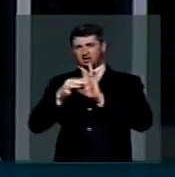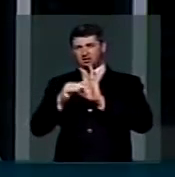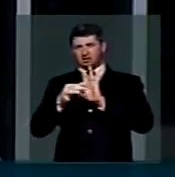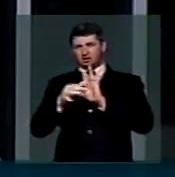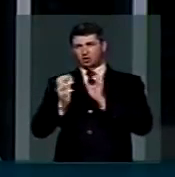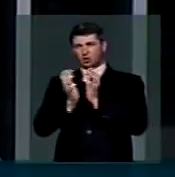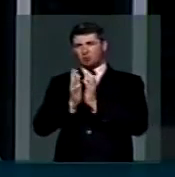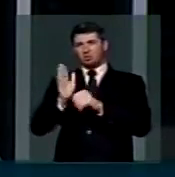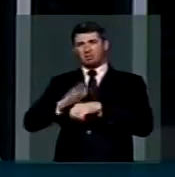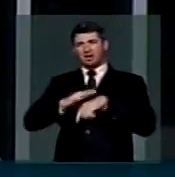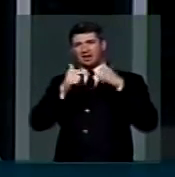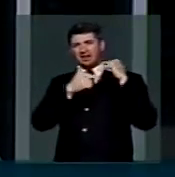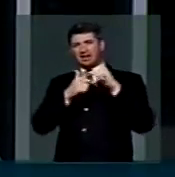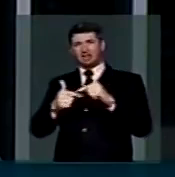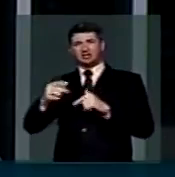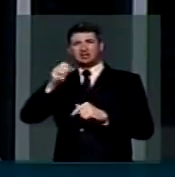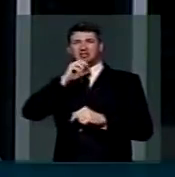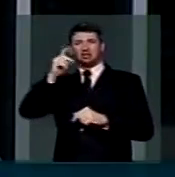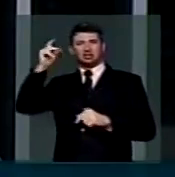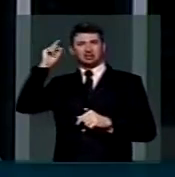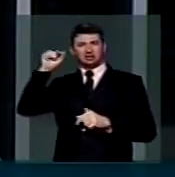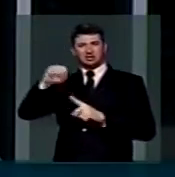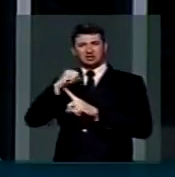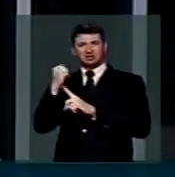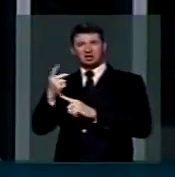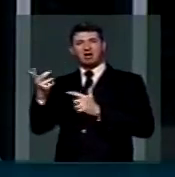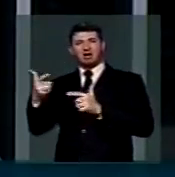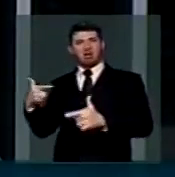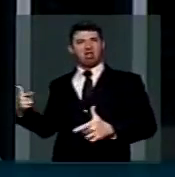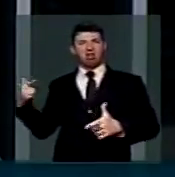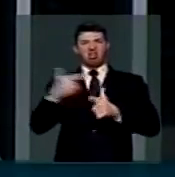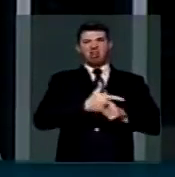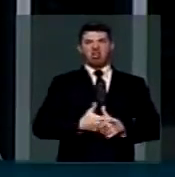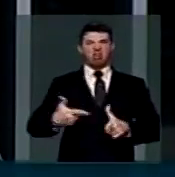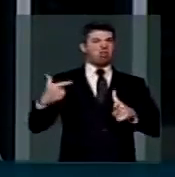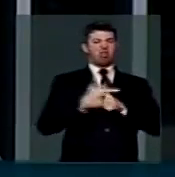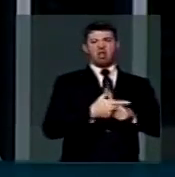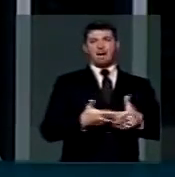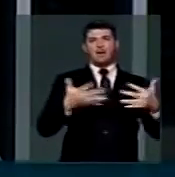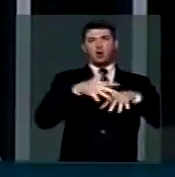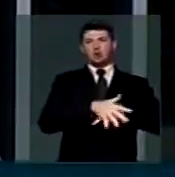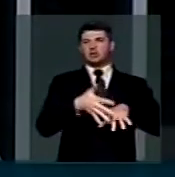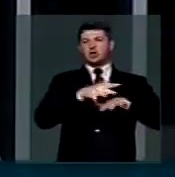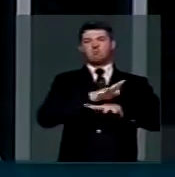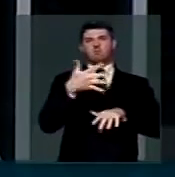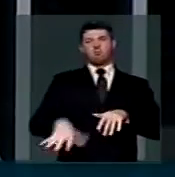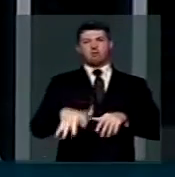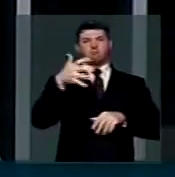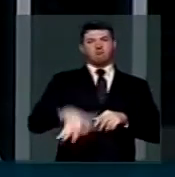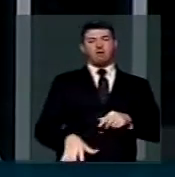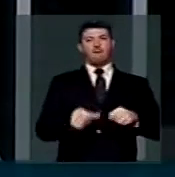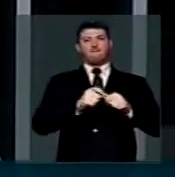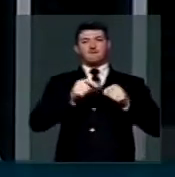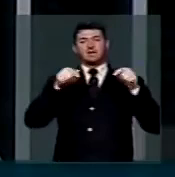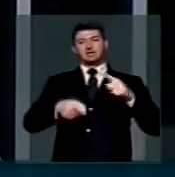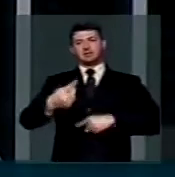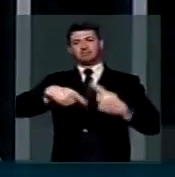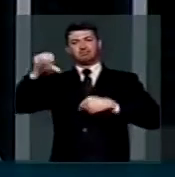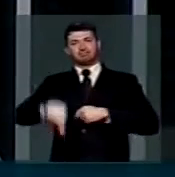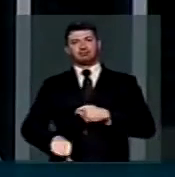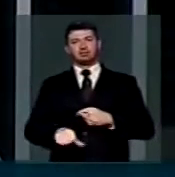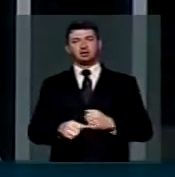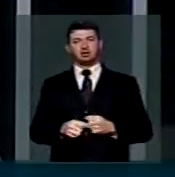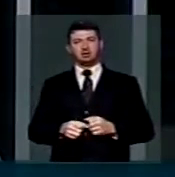mais conservadores da sociedade, que buscam atacar a política da inclusão e promoverem este